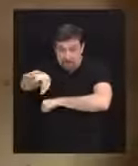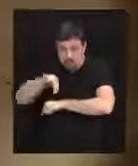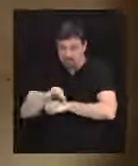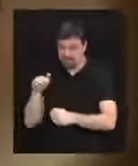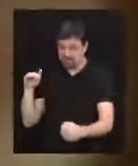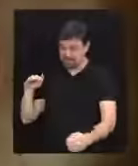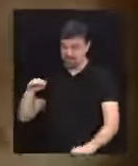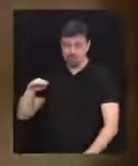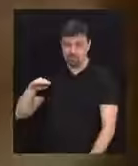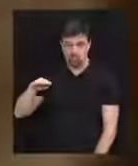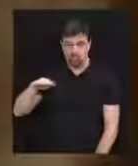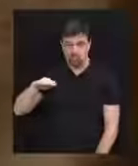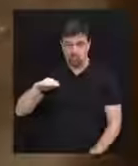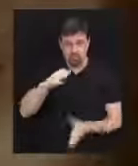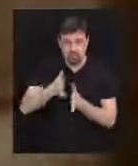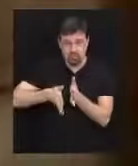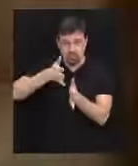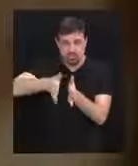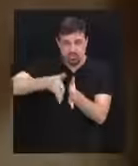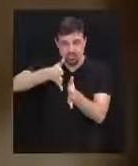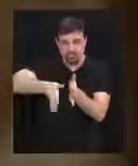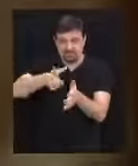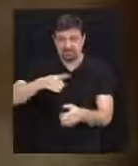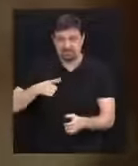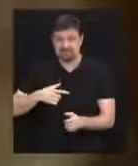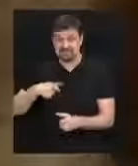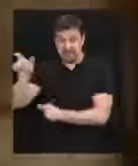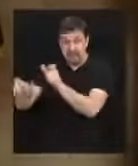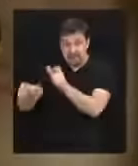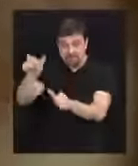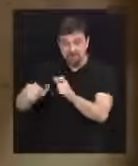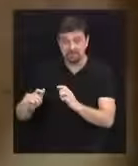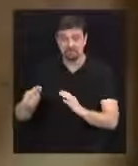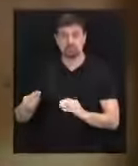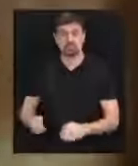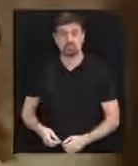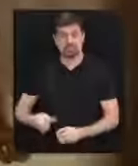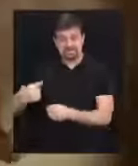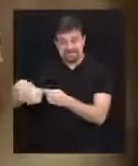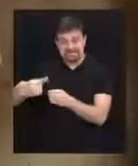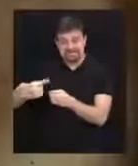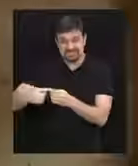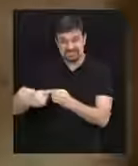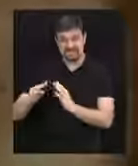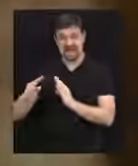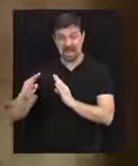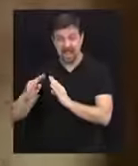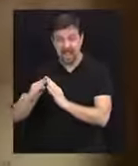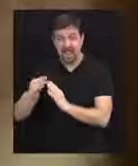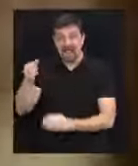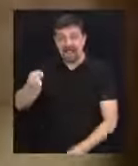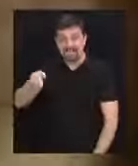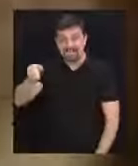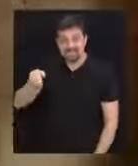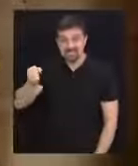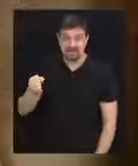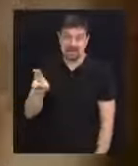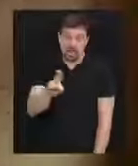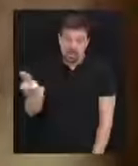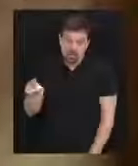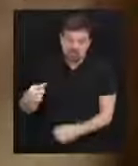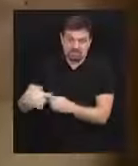até a Estação do Tanquinho. A gente vai mostrar uma galera aqui que veio de Casa Branca para fazer esse passeio e também contar um pouco da história desse